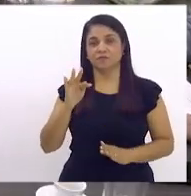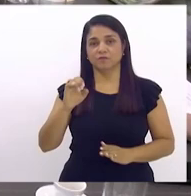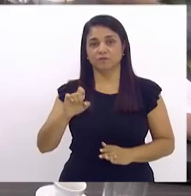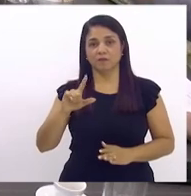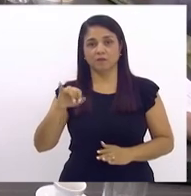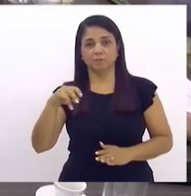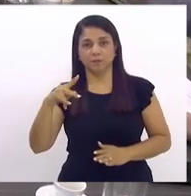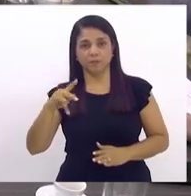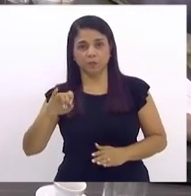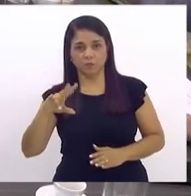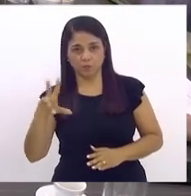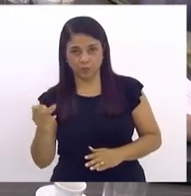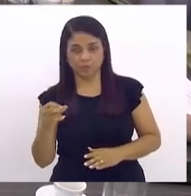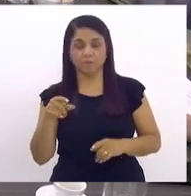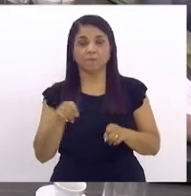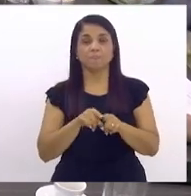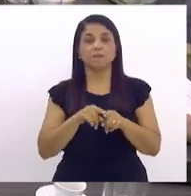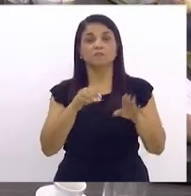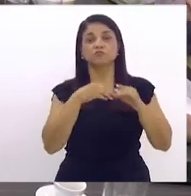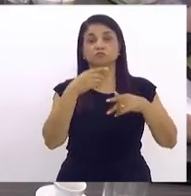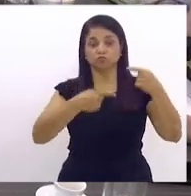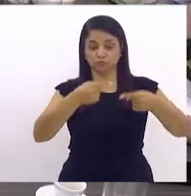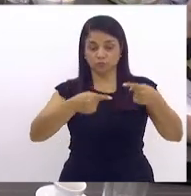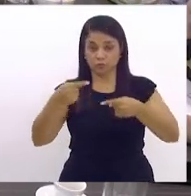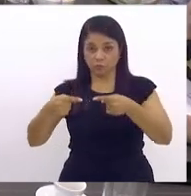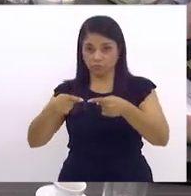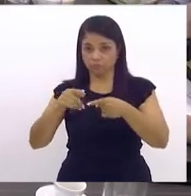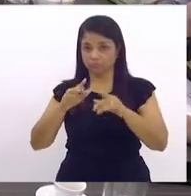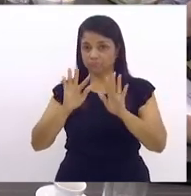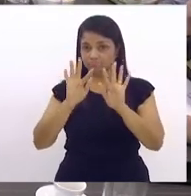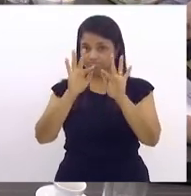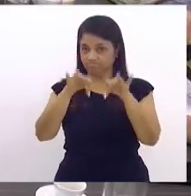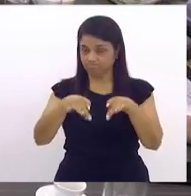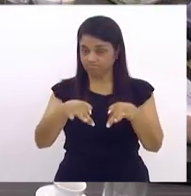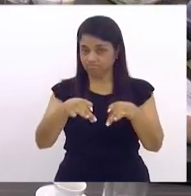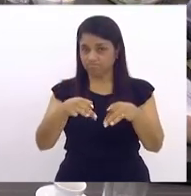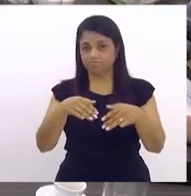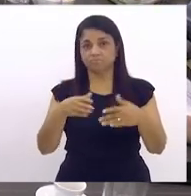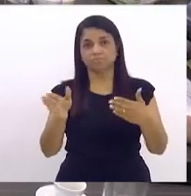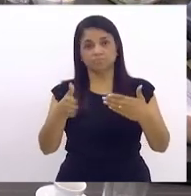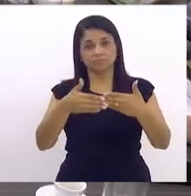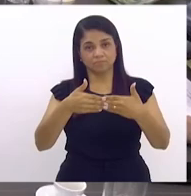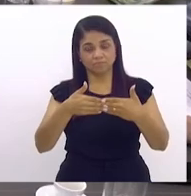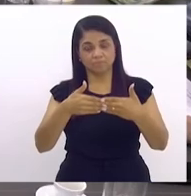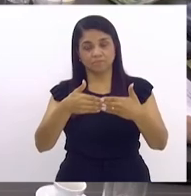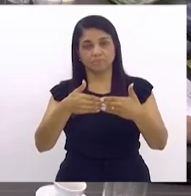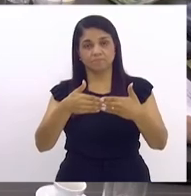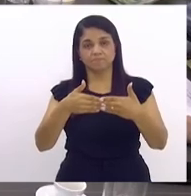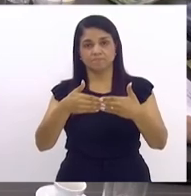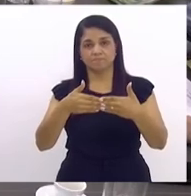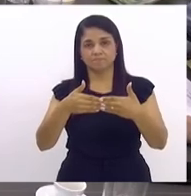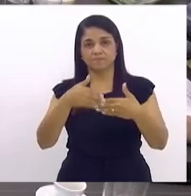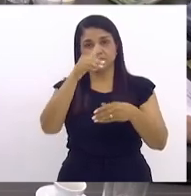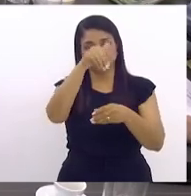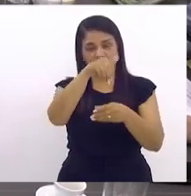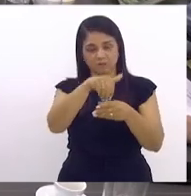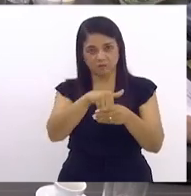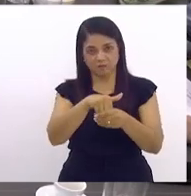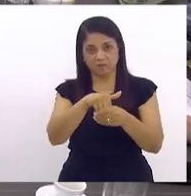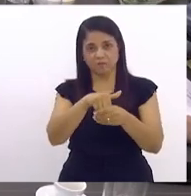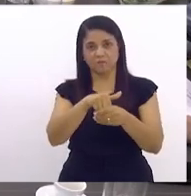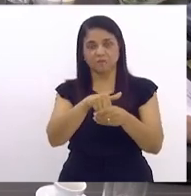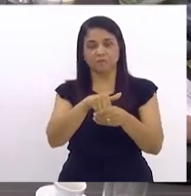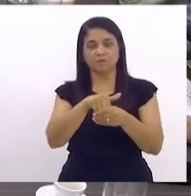Juridicidade com emendas, presidente. Em discussão. Não havendo quem queira discutir, encerrada a discussão. Em votação, senhores